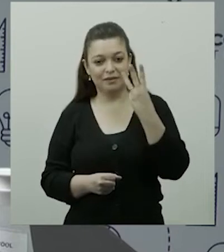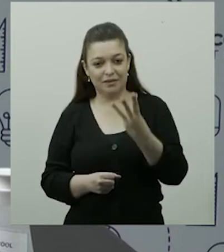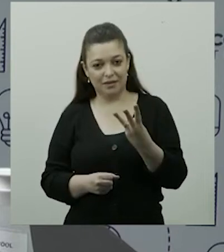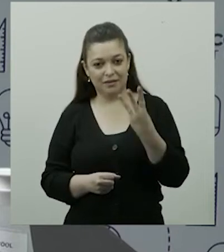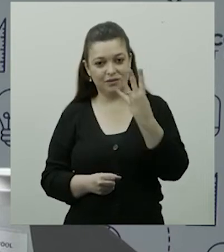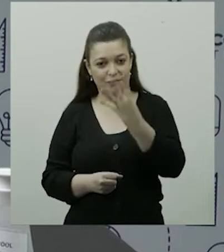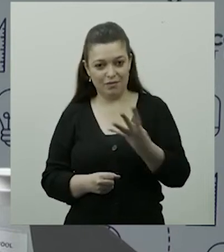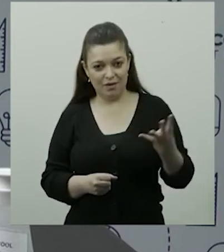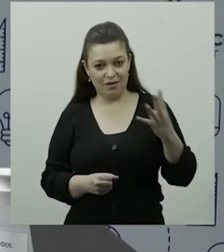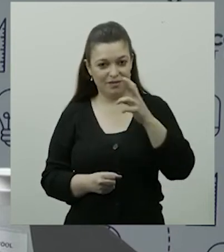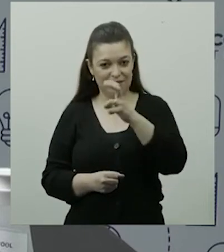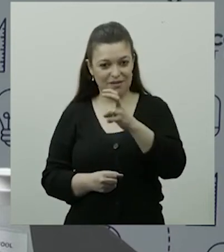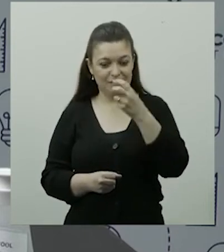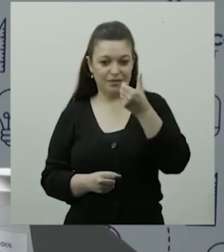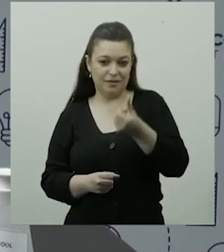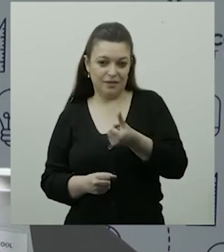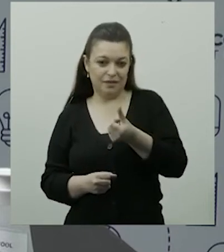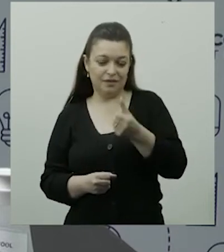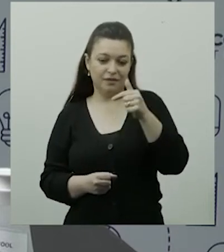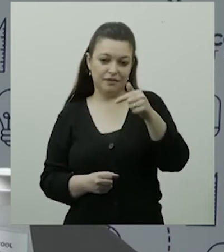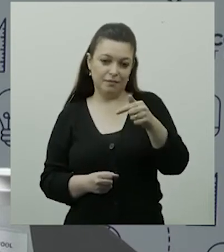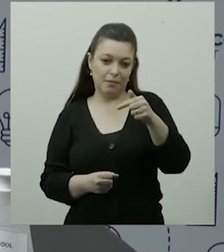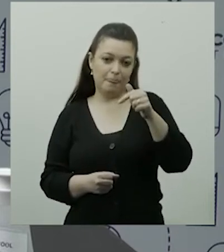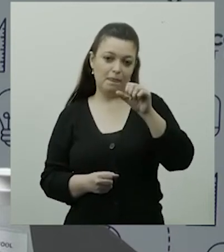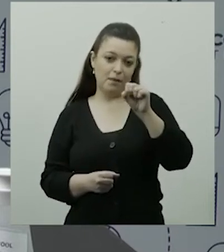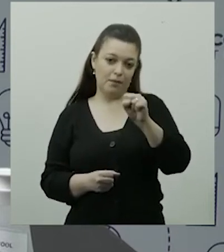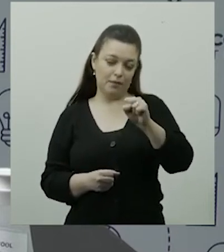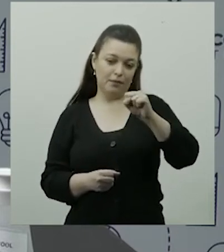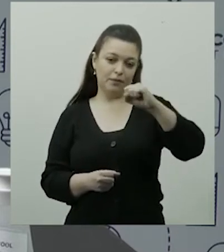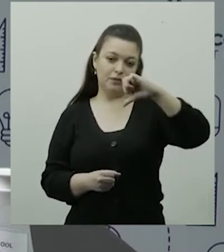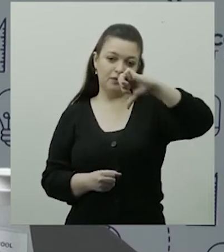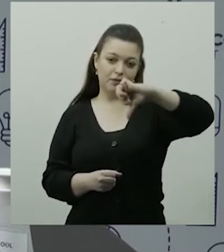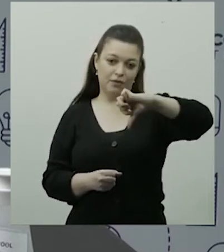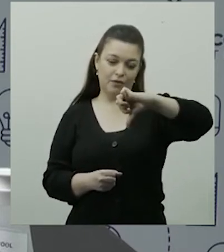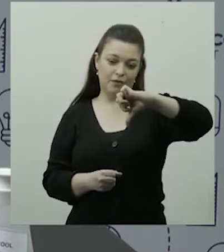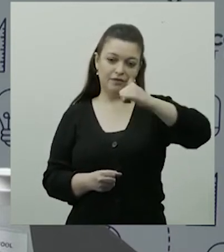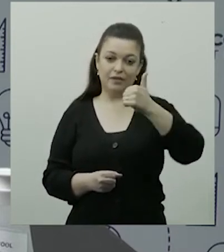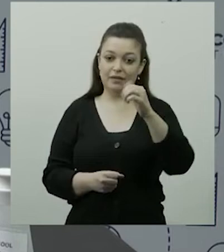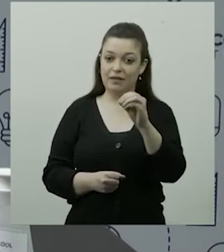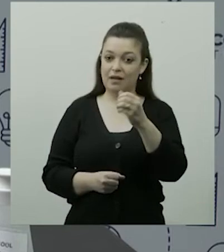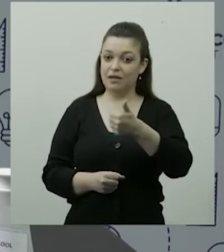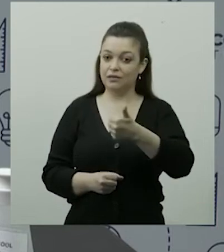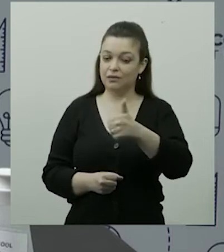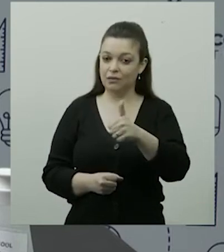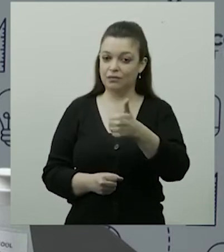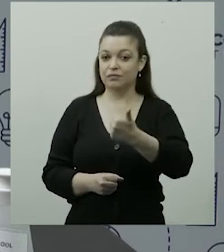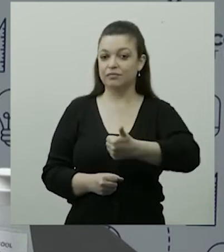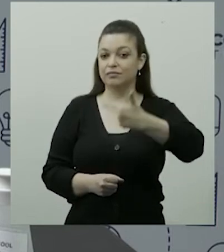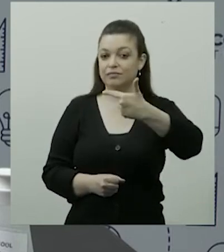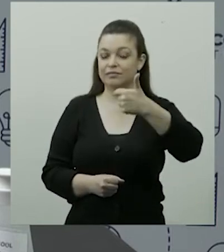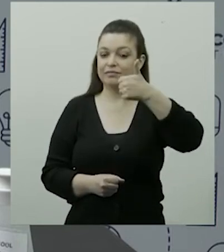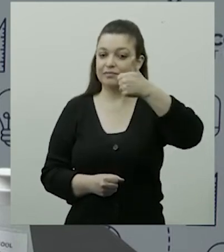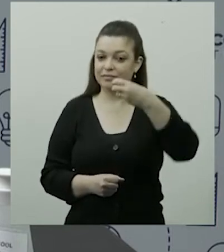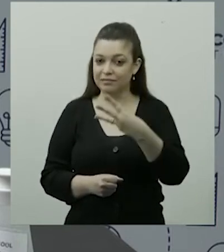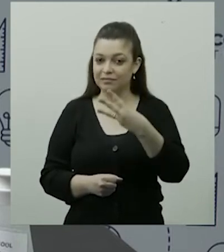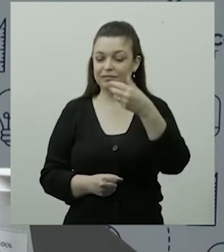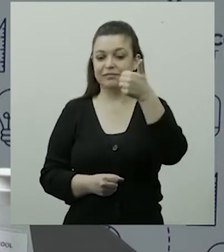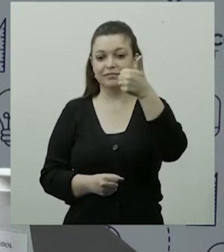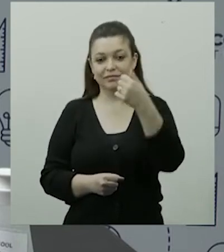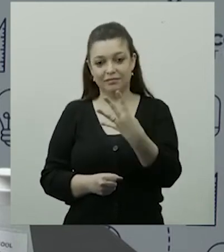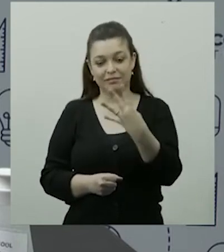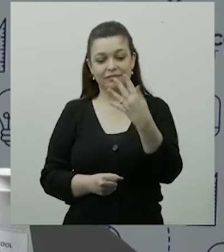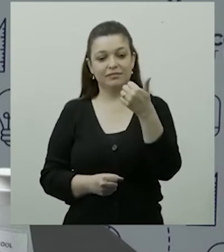4, 5, 6, 7, 8, 9, 10, 11, 12,